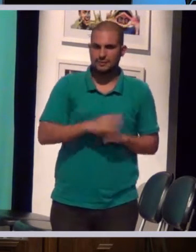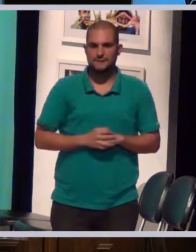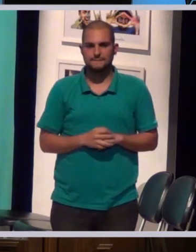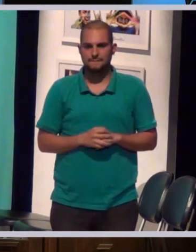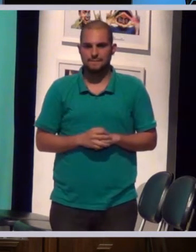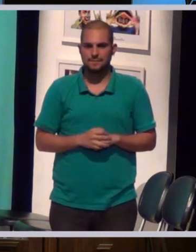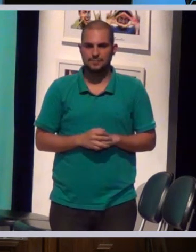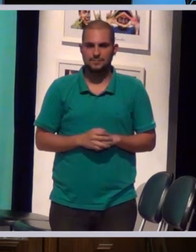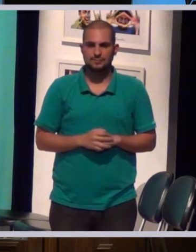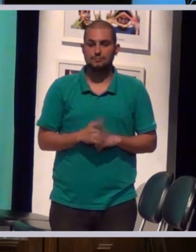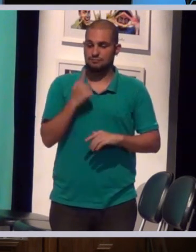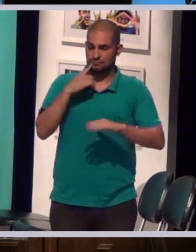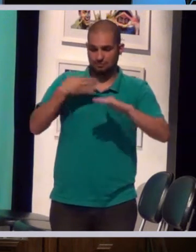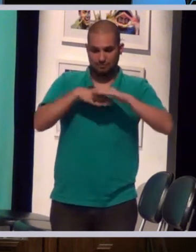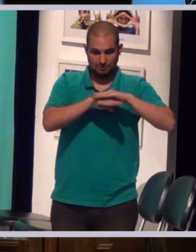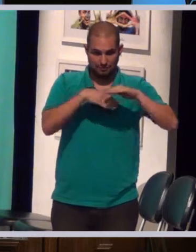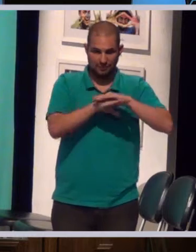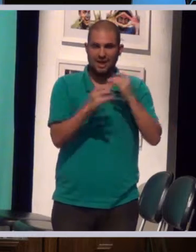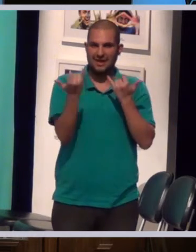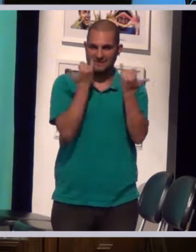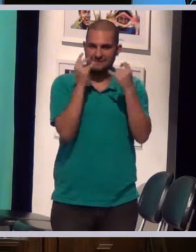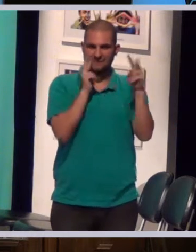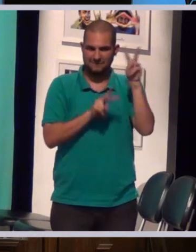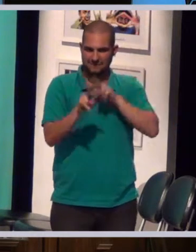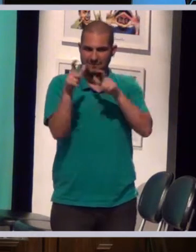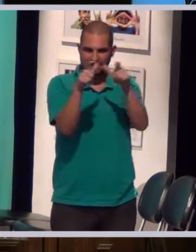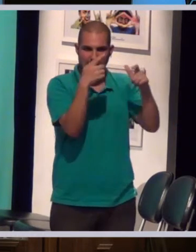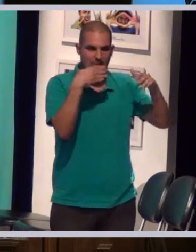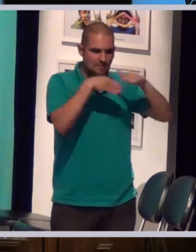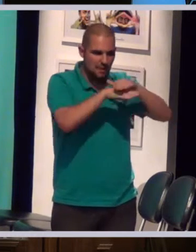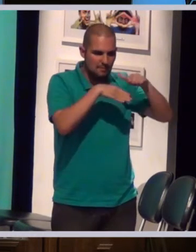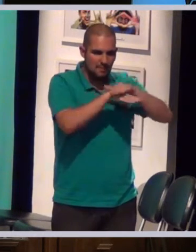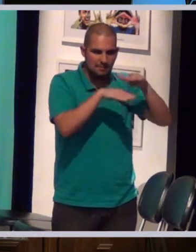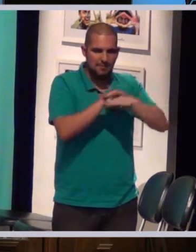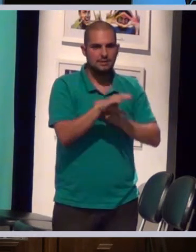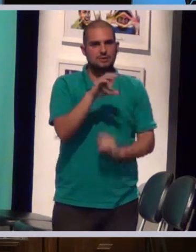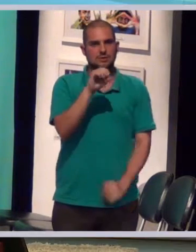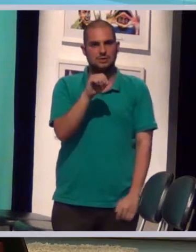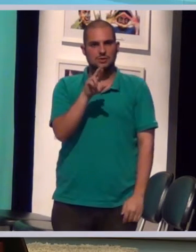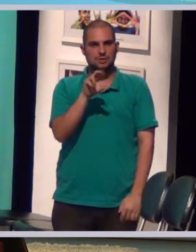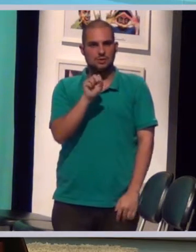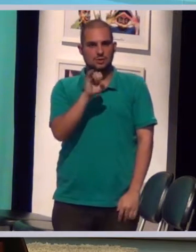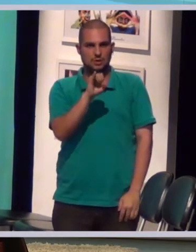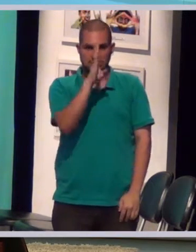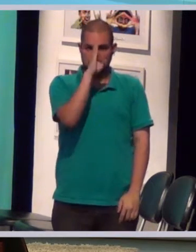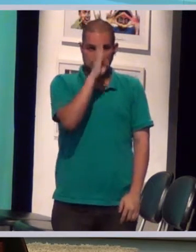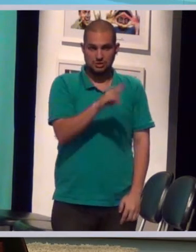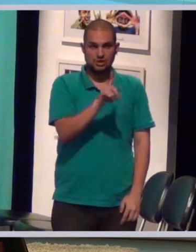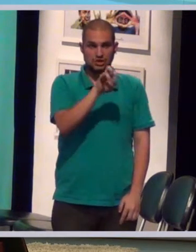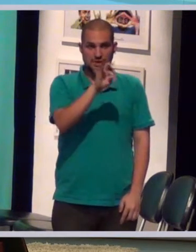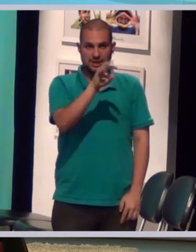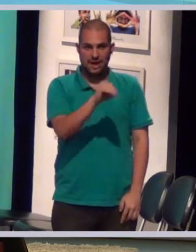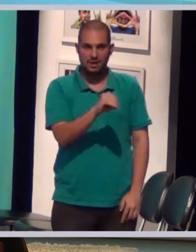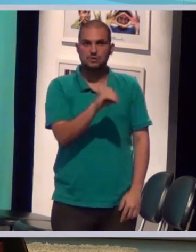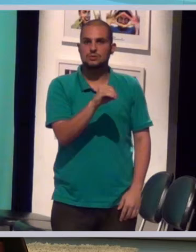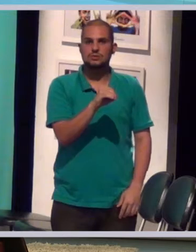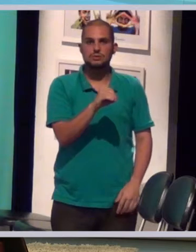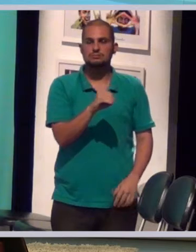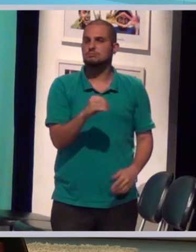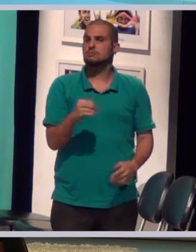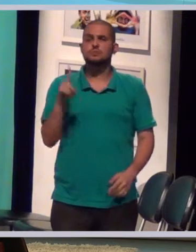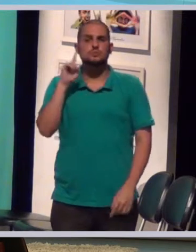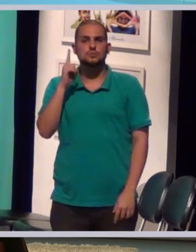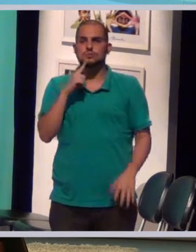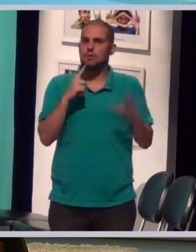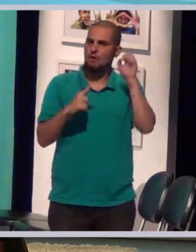a armazenar informações visoespaciais, que é o corse direto, não houve diferença de desempenho entre surdos e